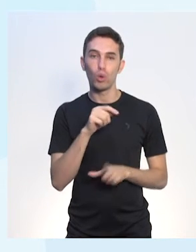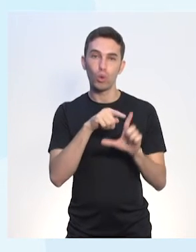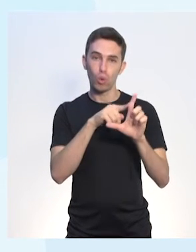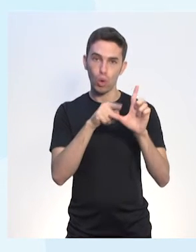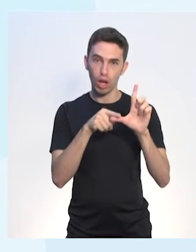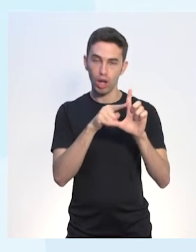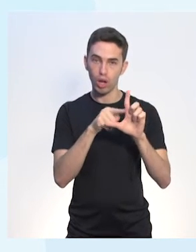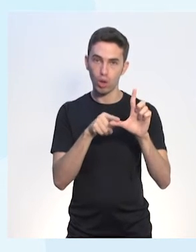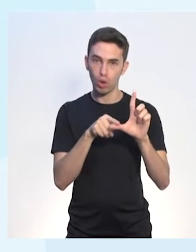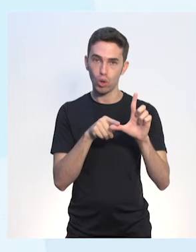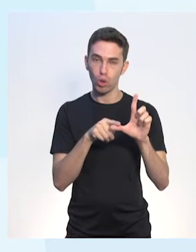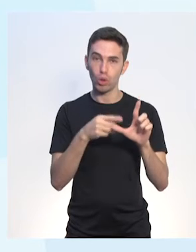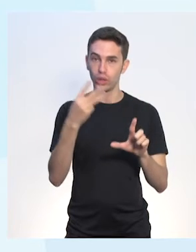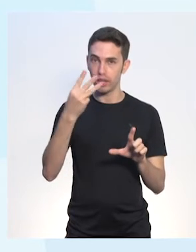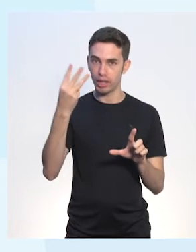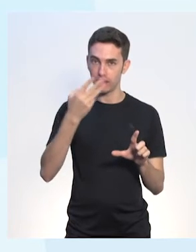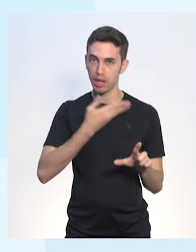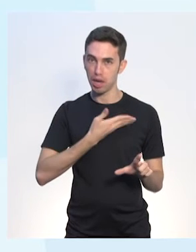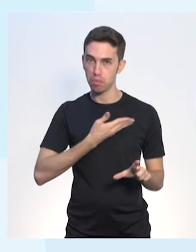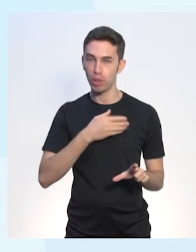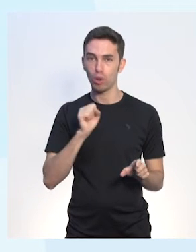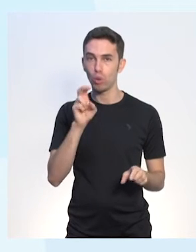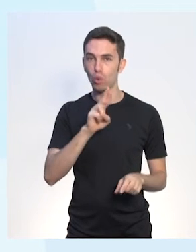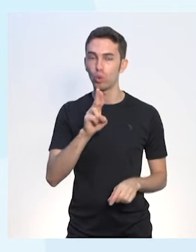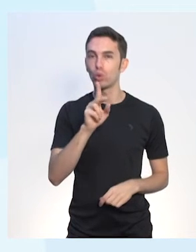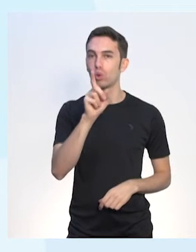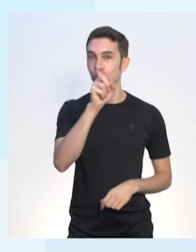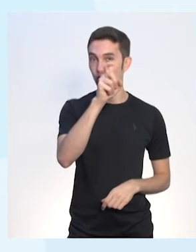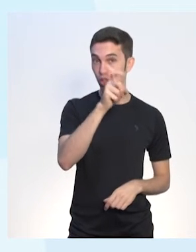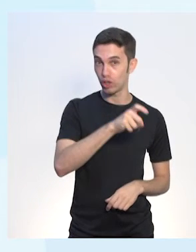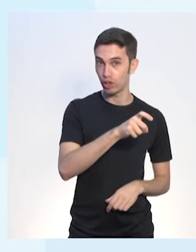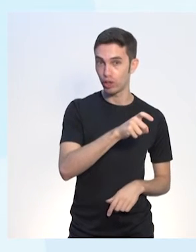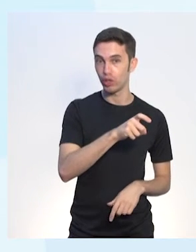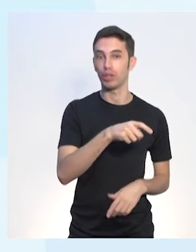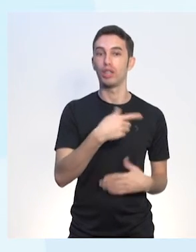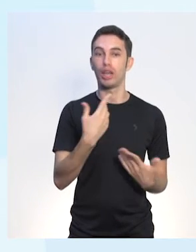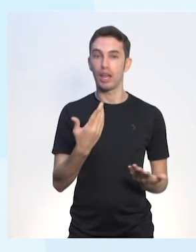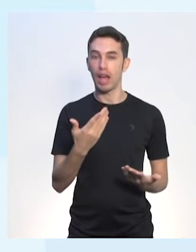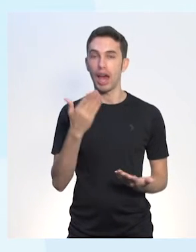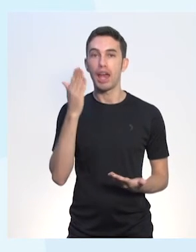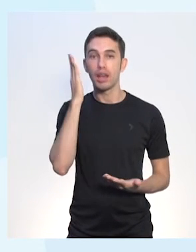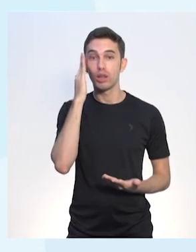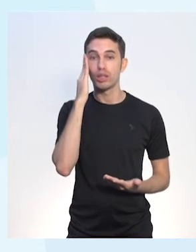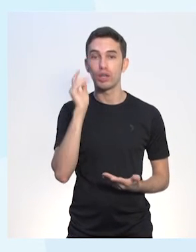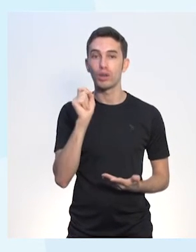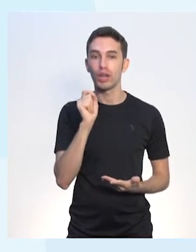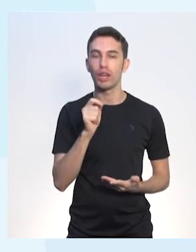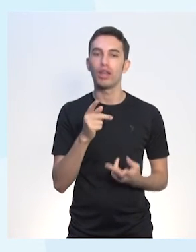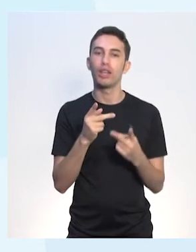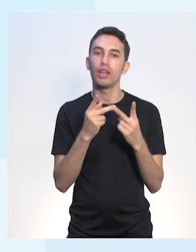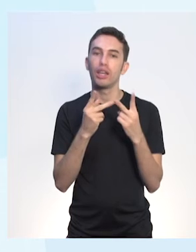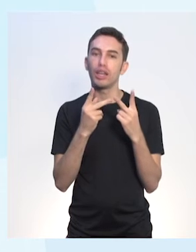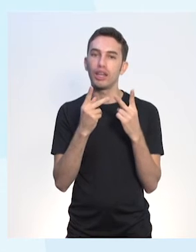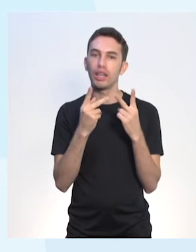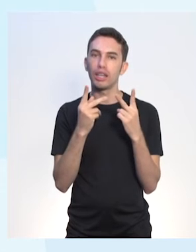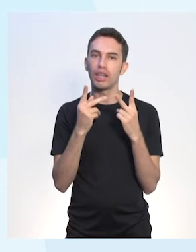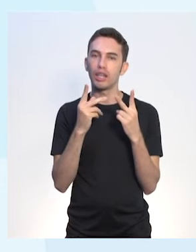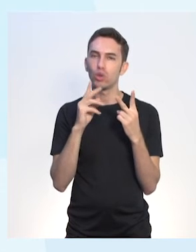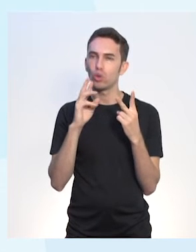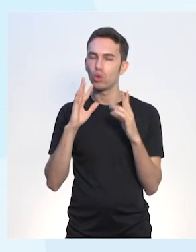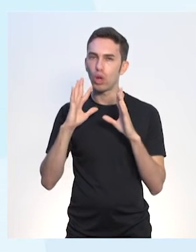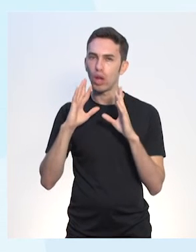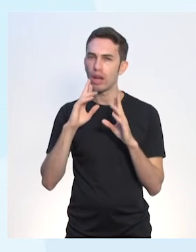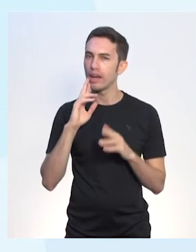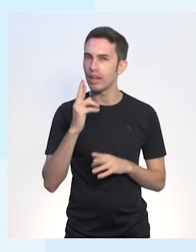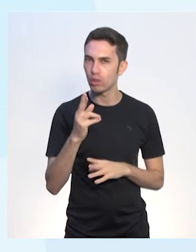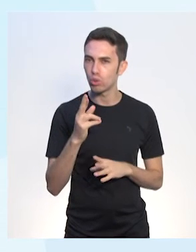ângulo referente ao terceiro amigo de x, e eu sei o quê? Que do valor total